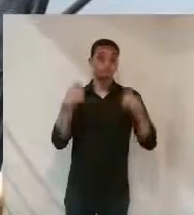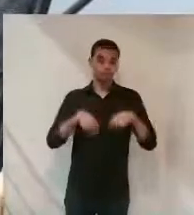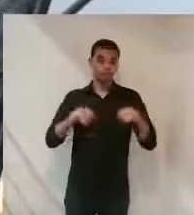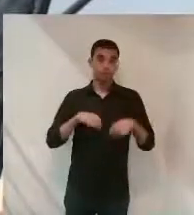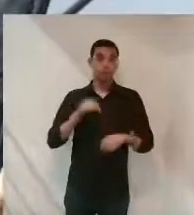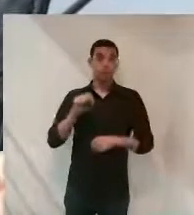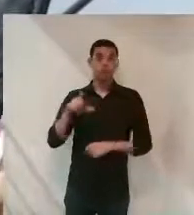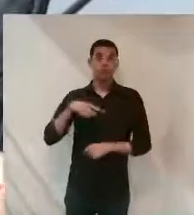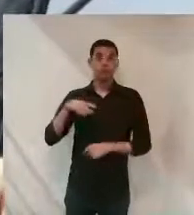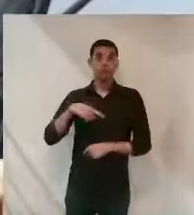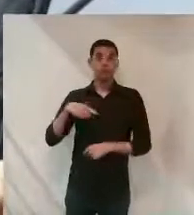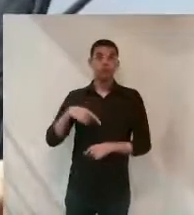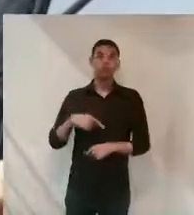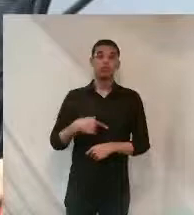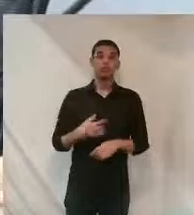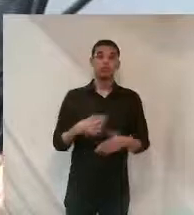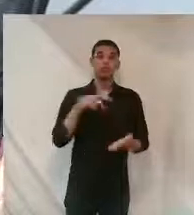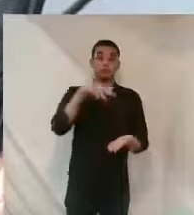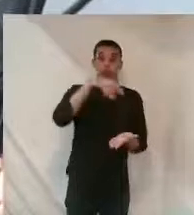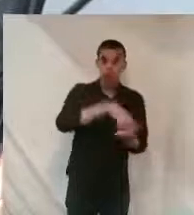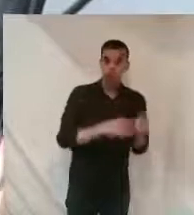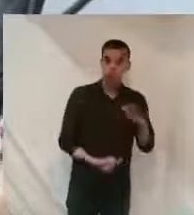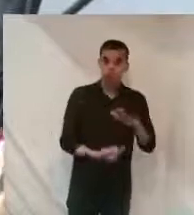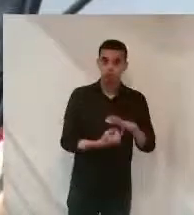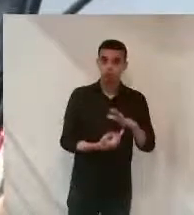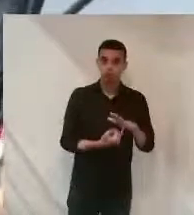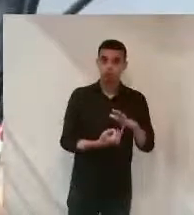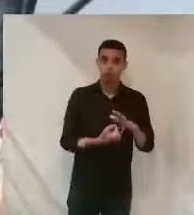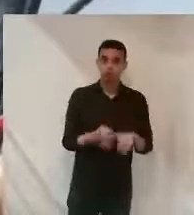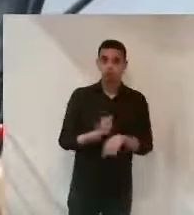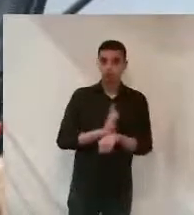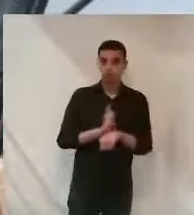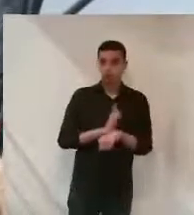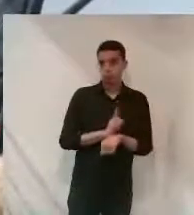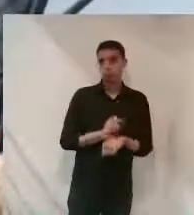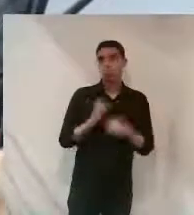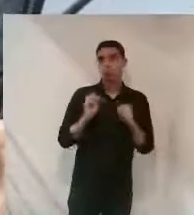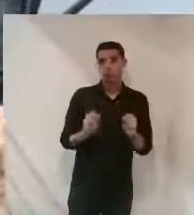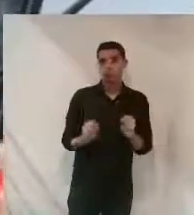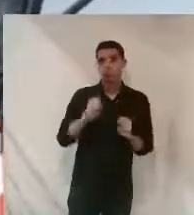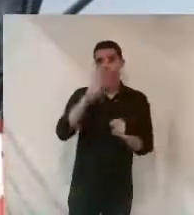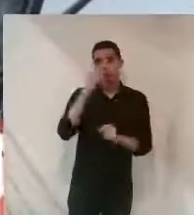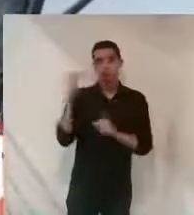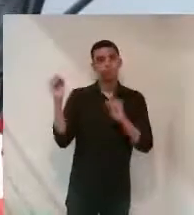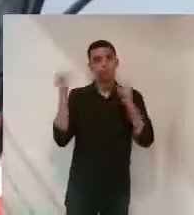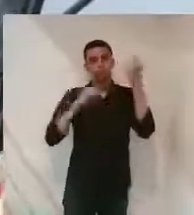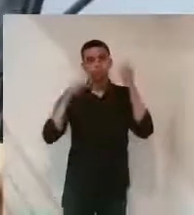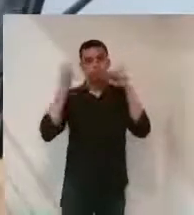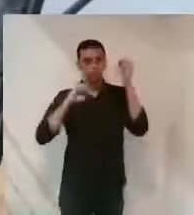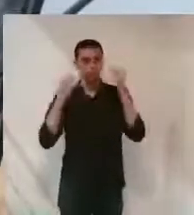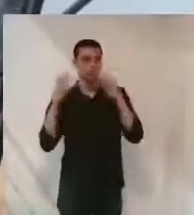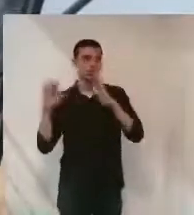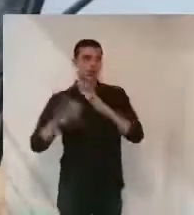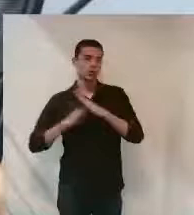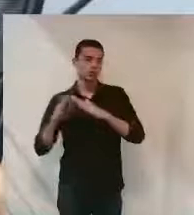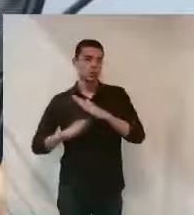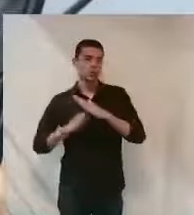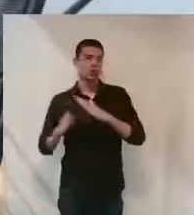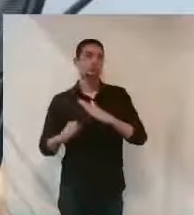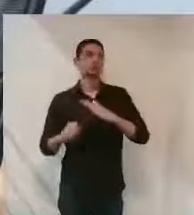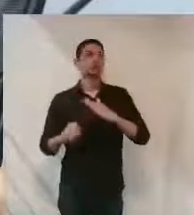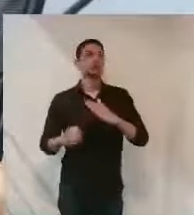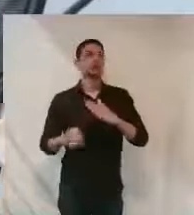uma entidade gestora. Ele pode ser adquirido, então, pelas empresas para fim da comprovação ali do atingimento das metas, e